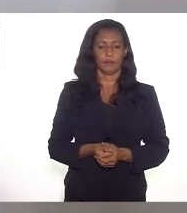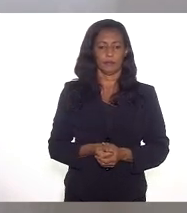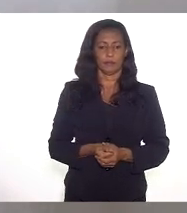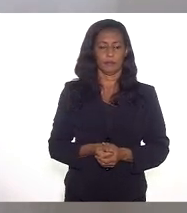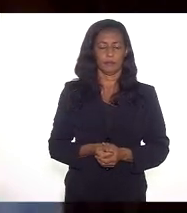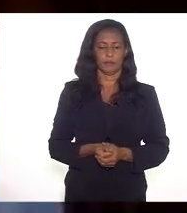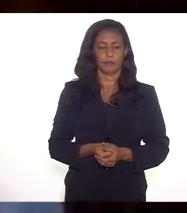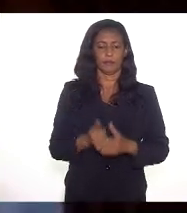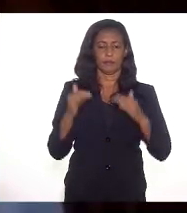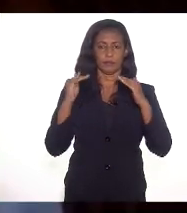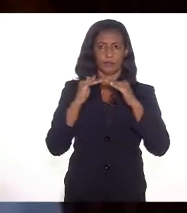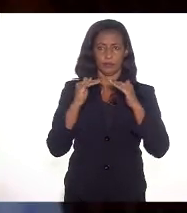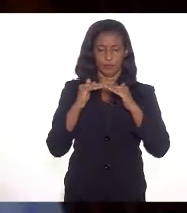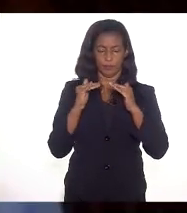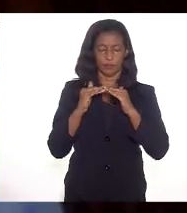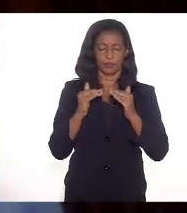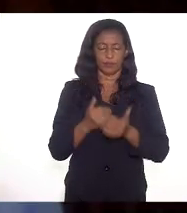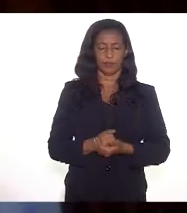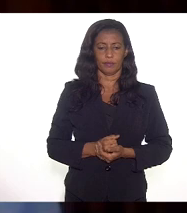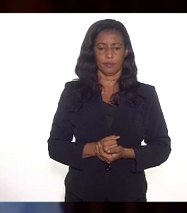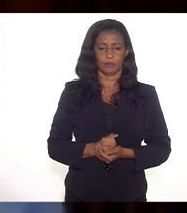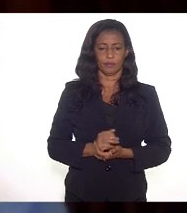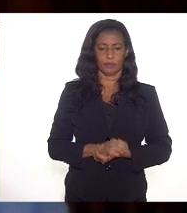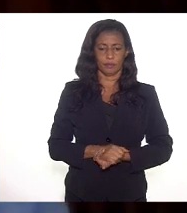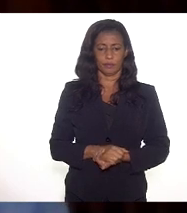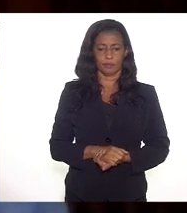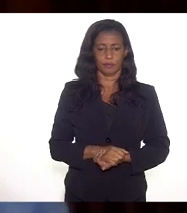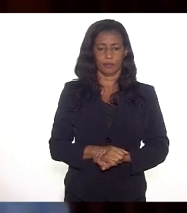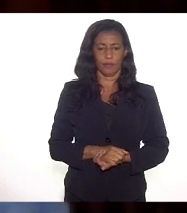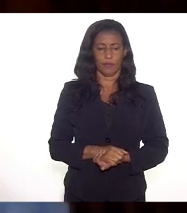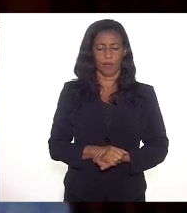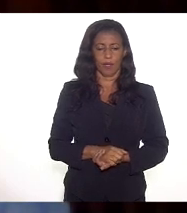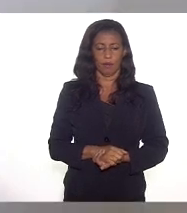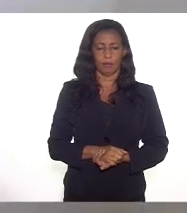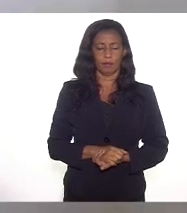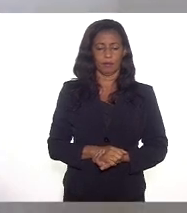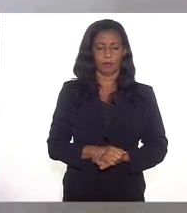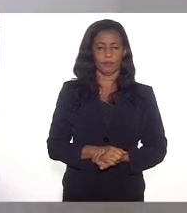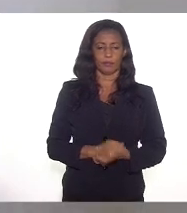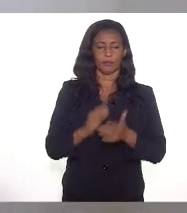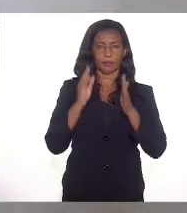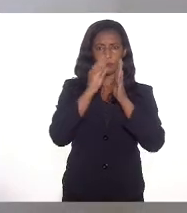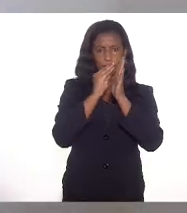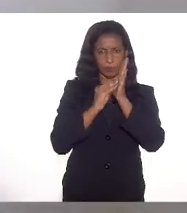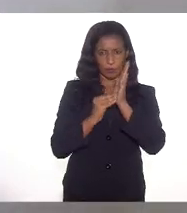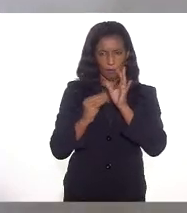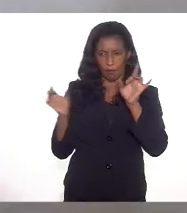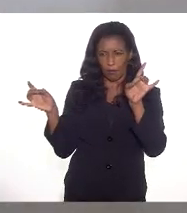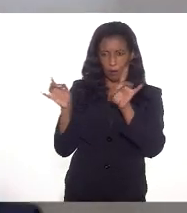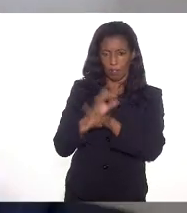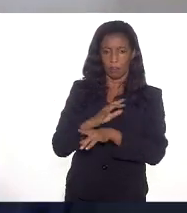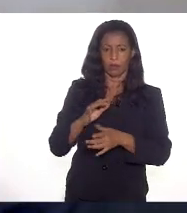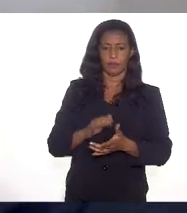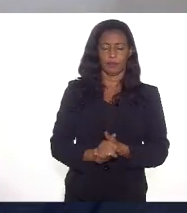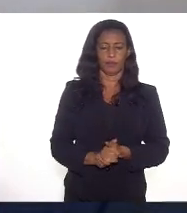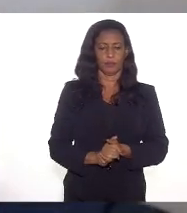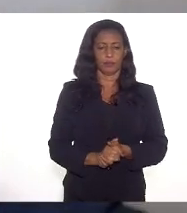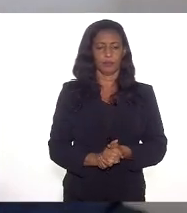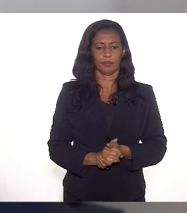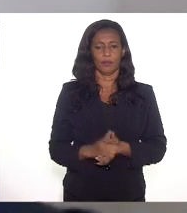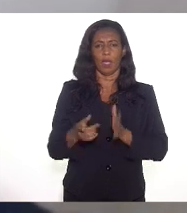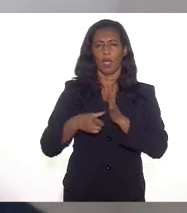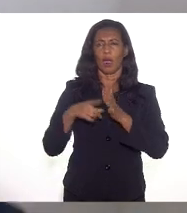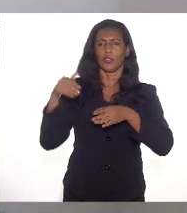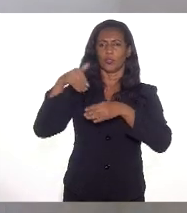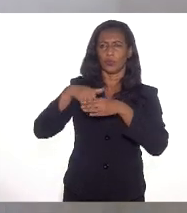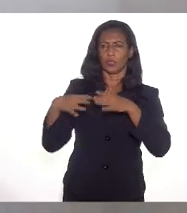Foi prejudicado. Favorável, presidente. Foi aprovada a aglutinada e a outra foi prejudicada. Com os pareceres emitidos, antes de votar o